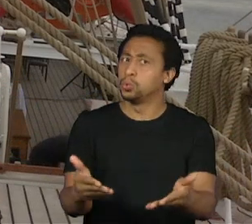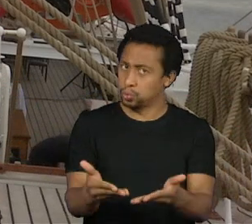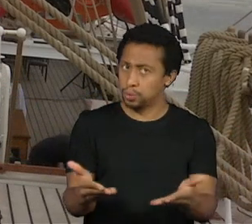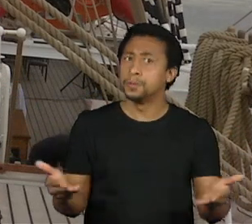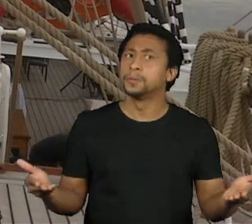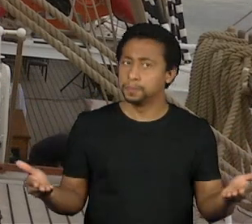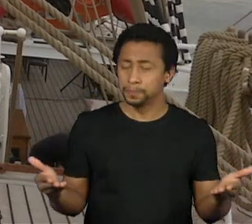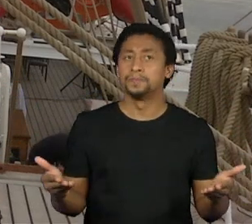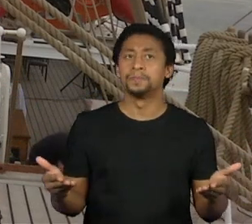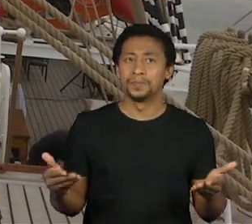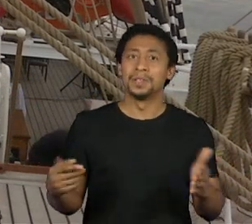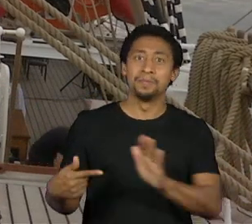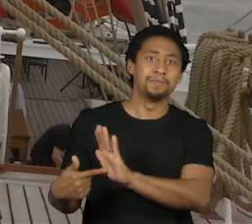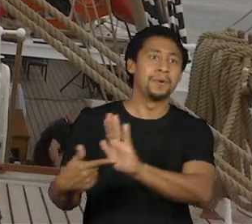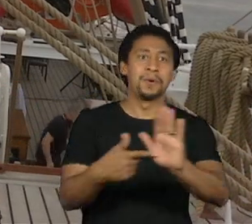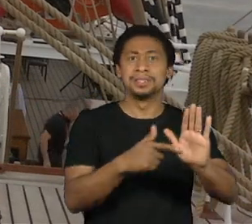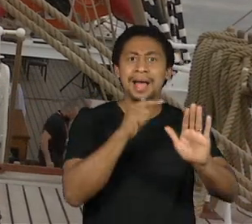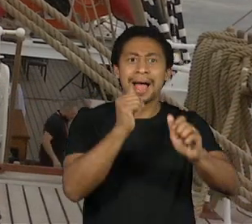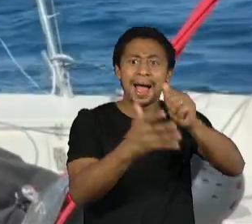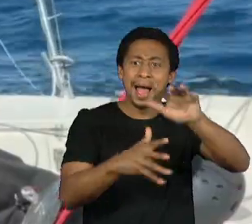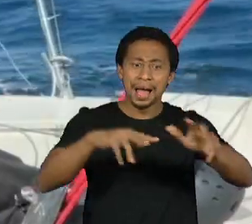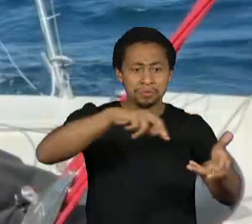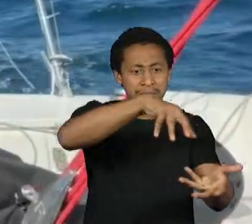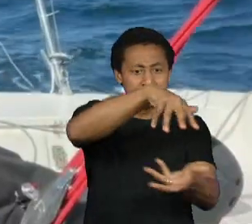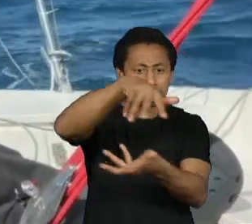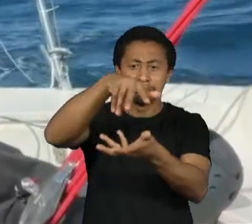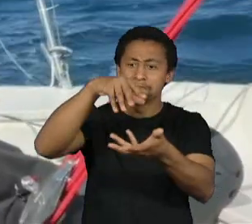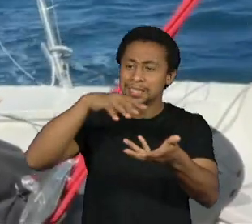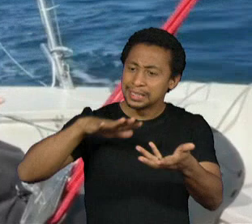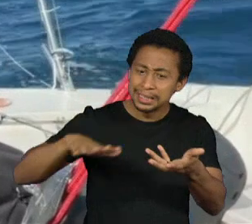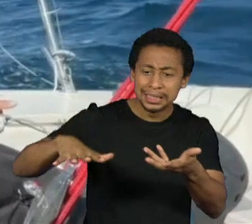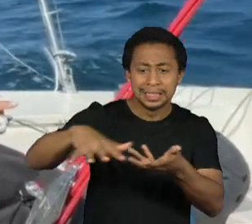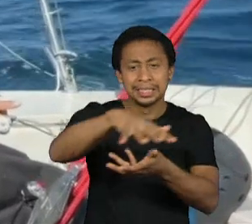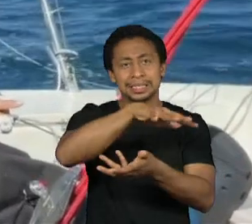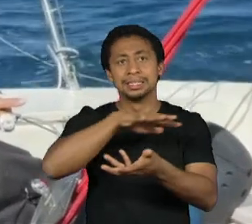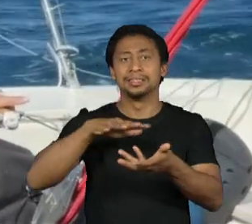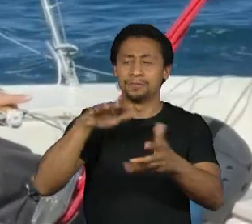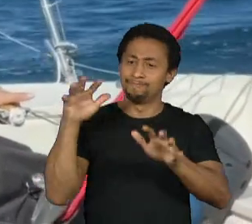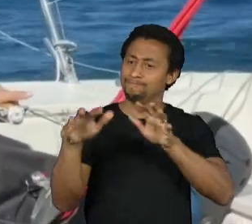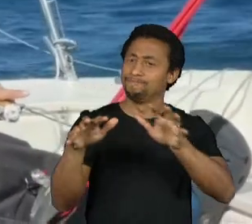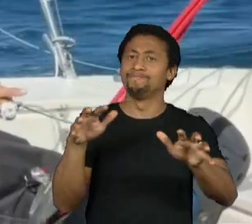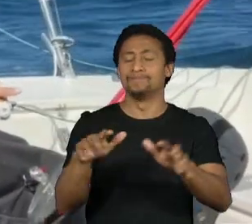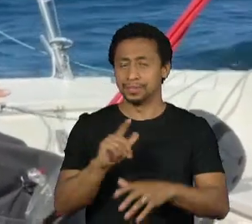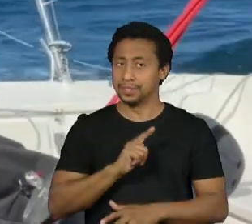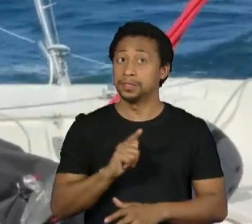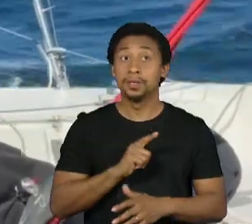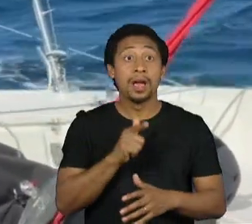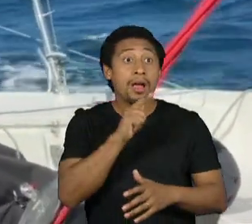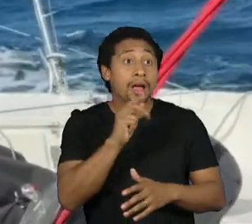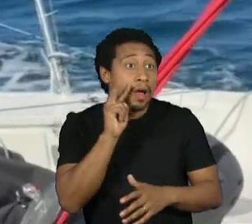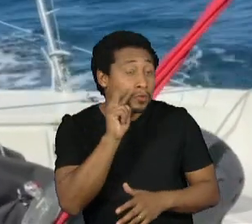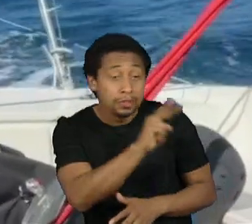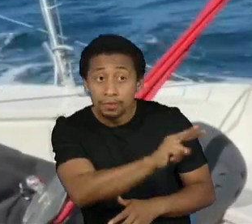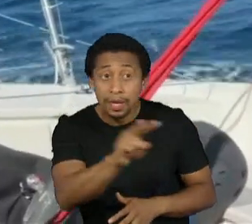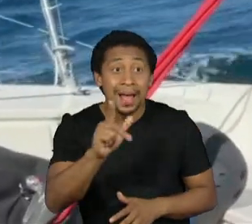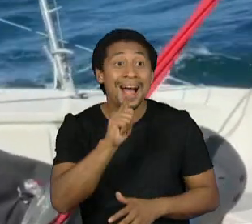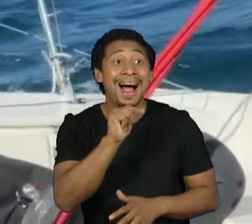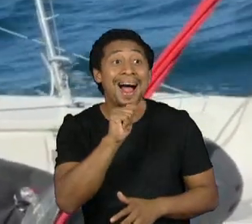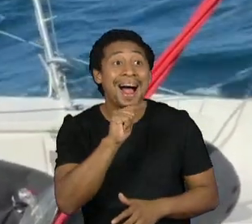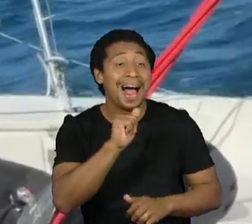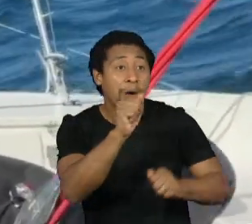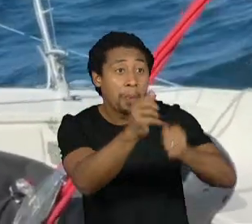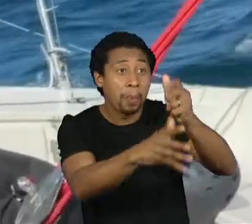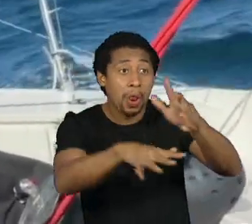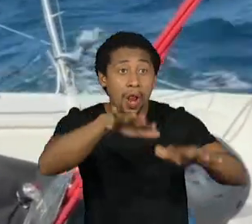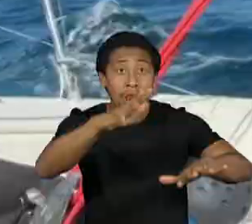toda a massa de água e toda a terra que existe. A água que aqui a gente está olhando, que nos cerca aqui,